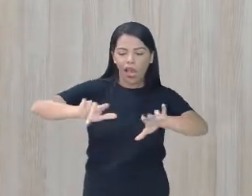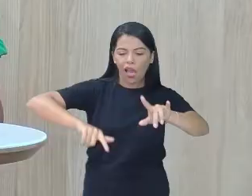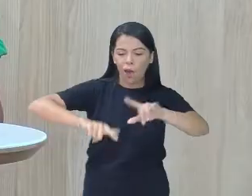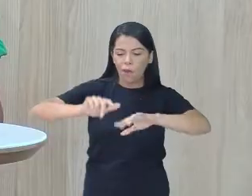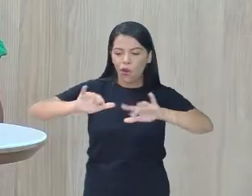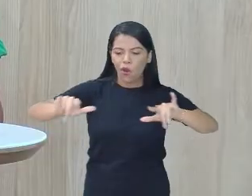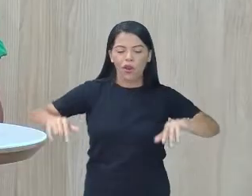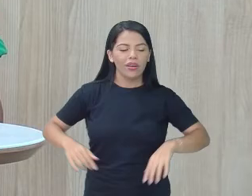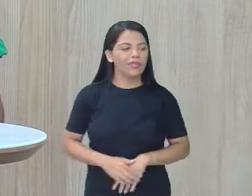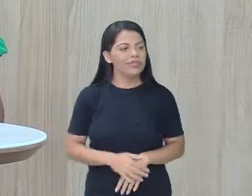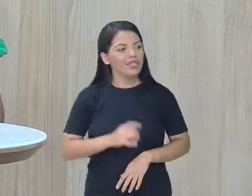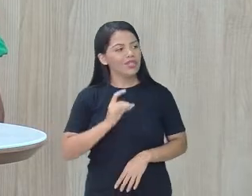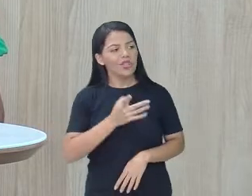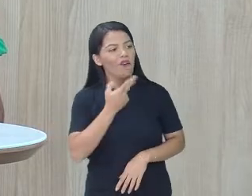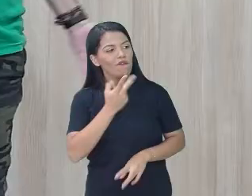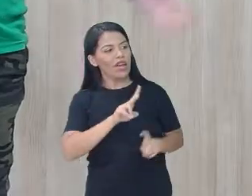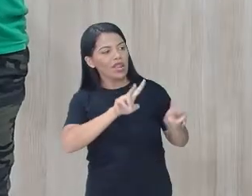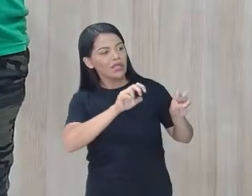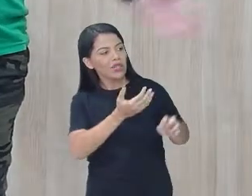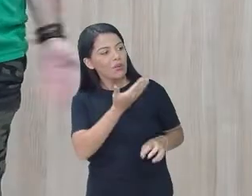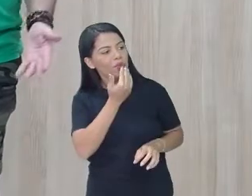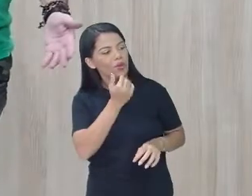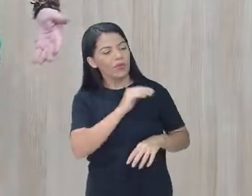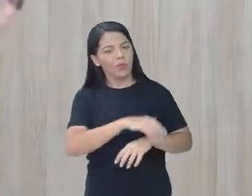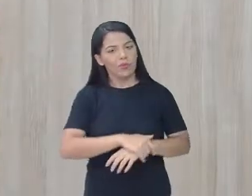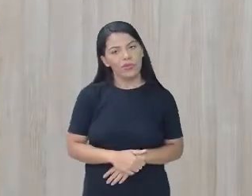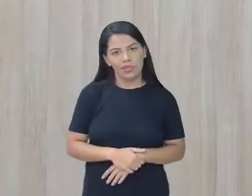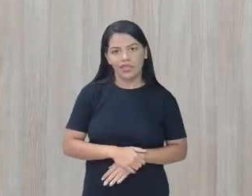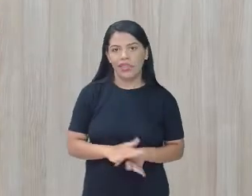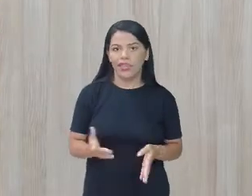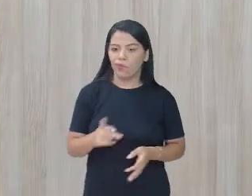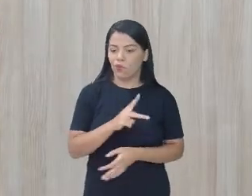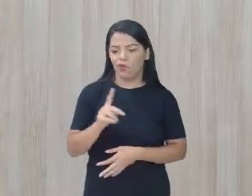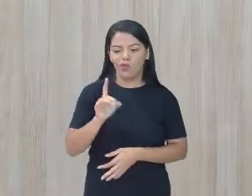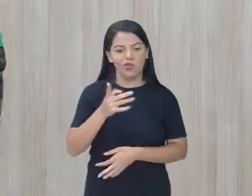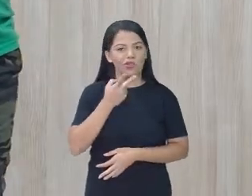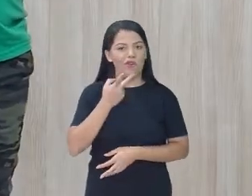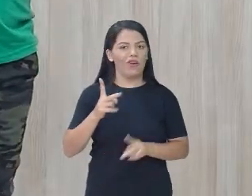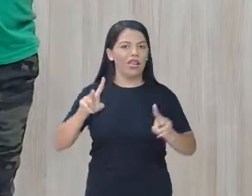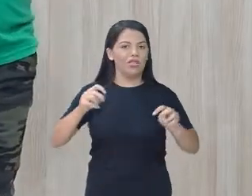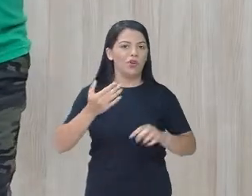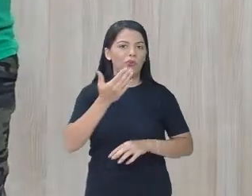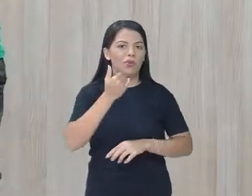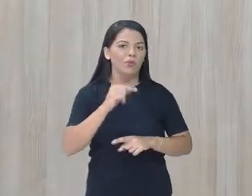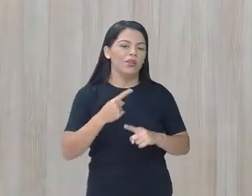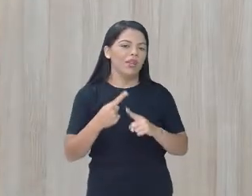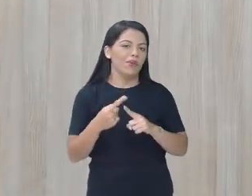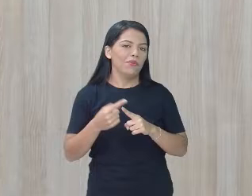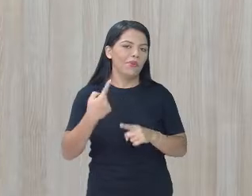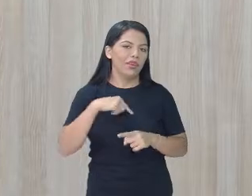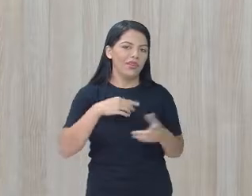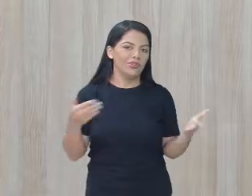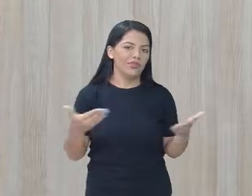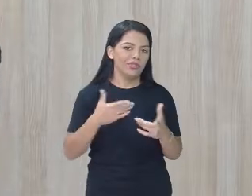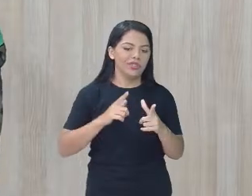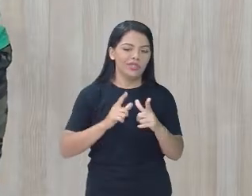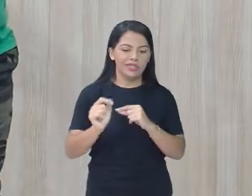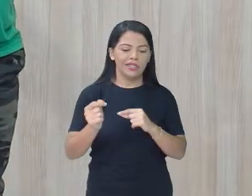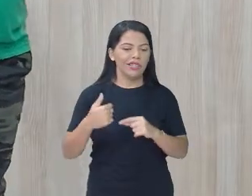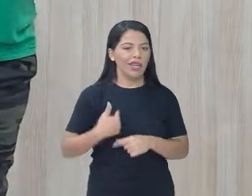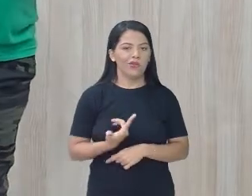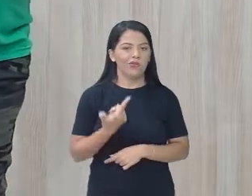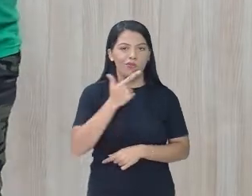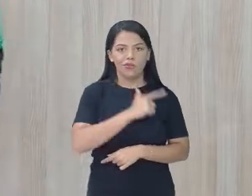em comida, professor. Isso, aí o professor só está falando em comida, né? Mas talvez, gente, isso é porque hoje a gente saiu mais na correria e terminou nem